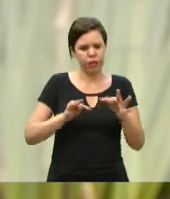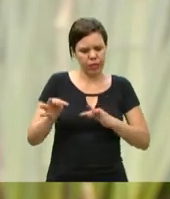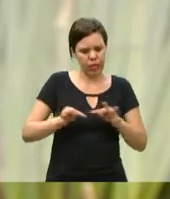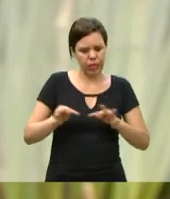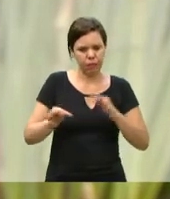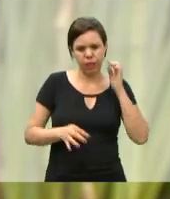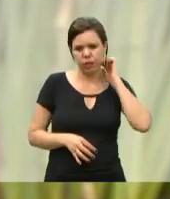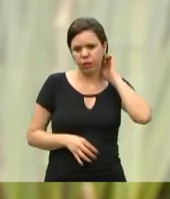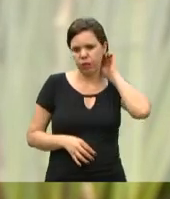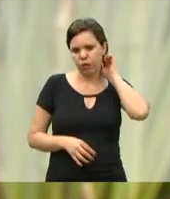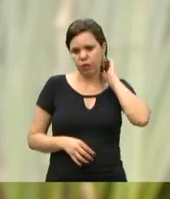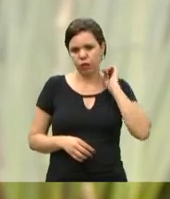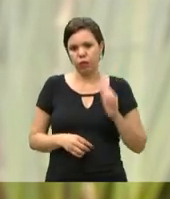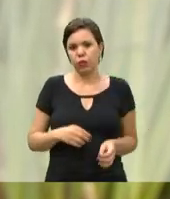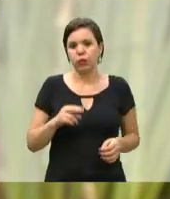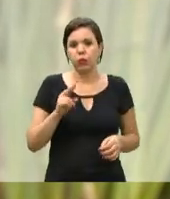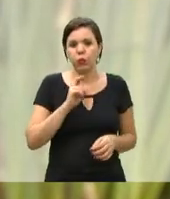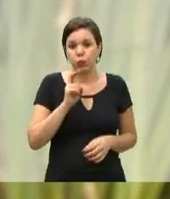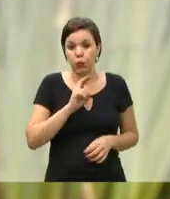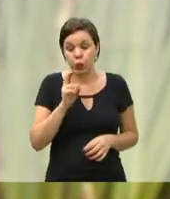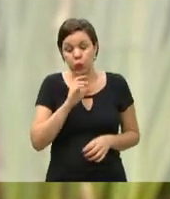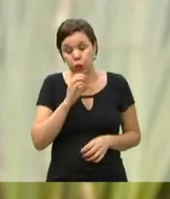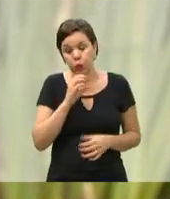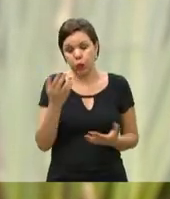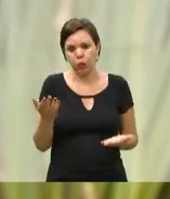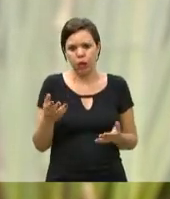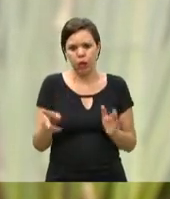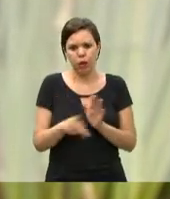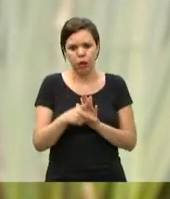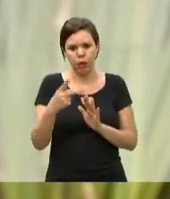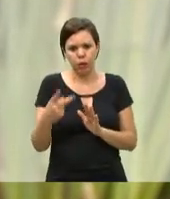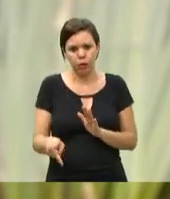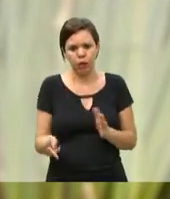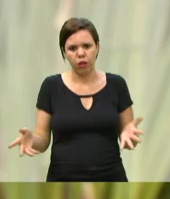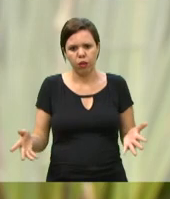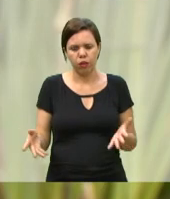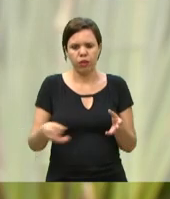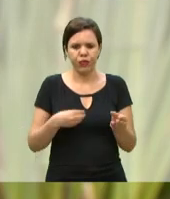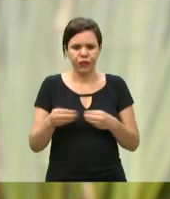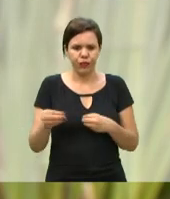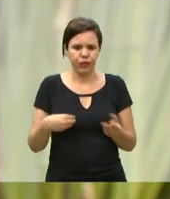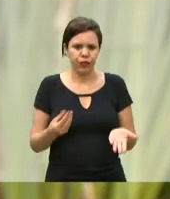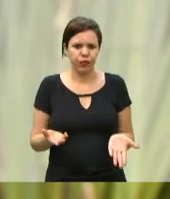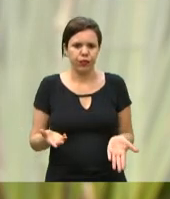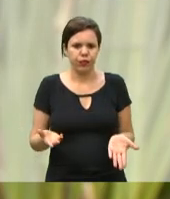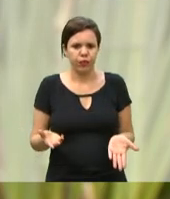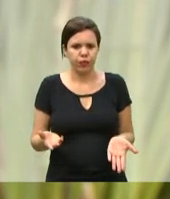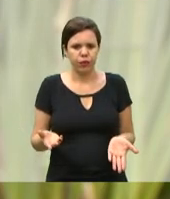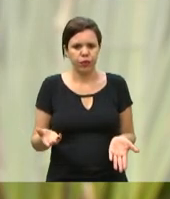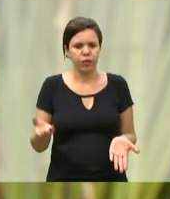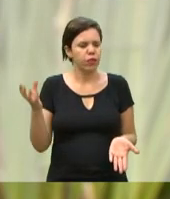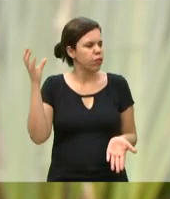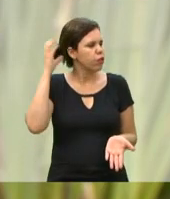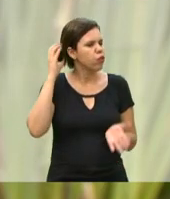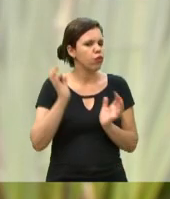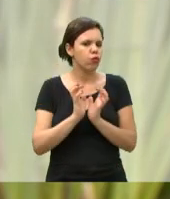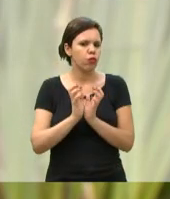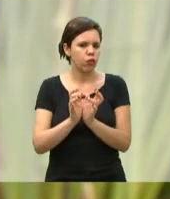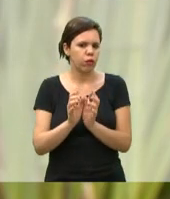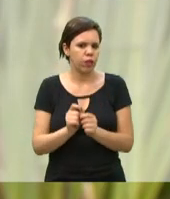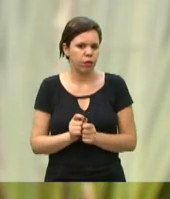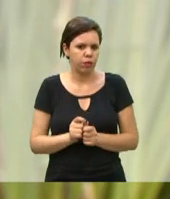tratamento, né, que a gente chama de urgência, pela própria plasticidade que existe, cerebral que existe.